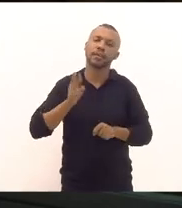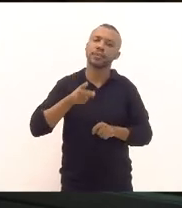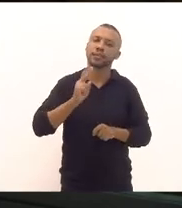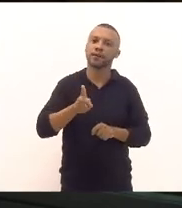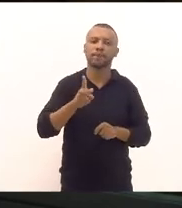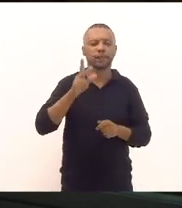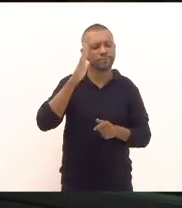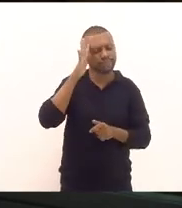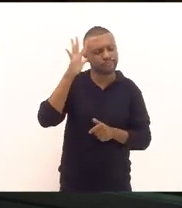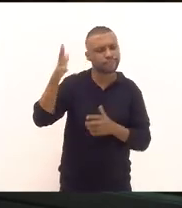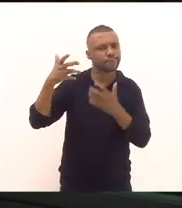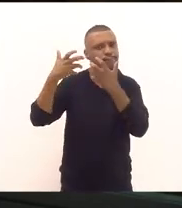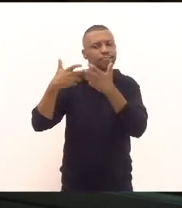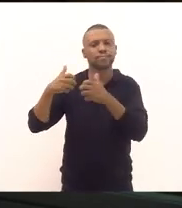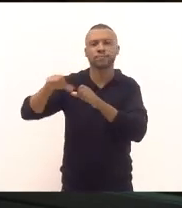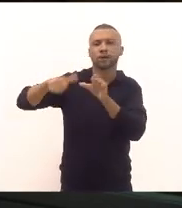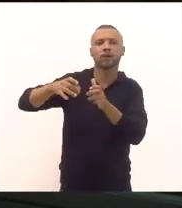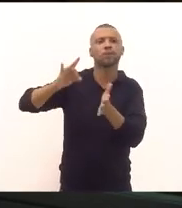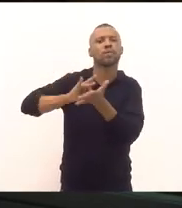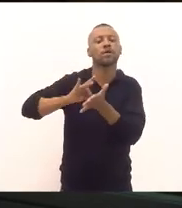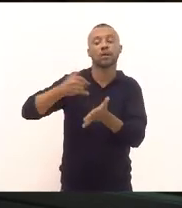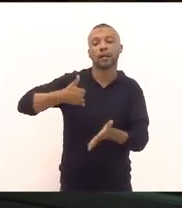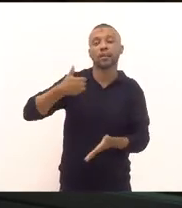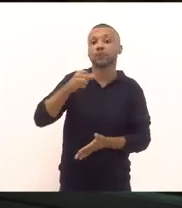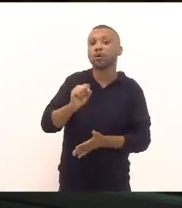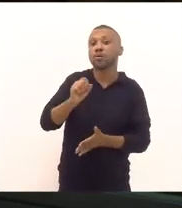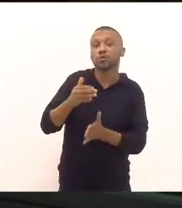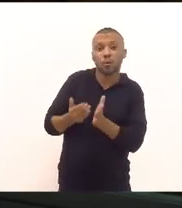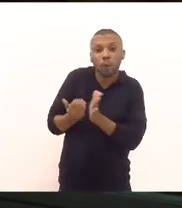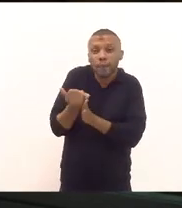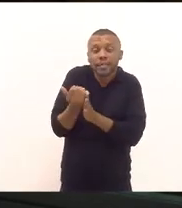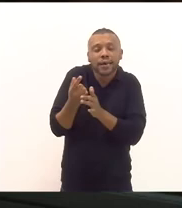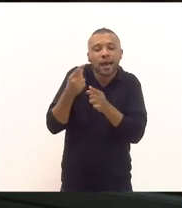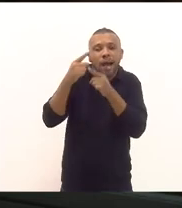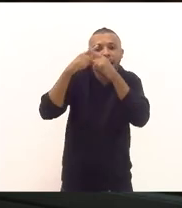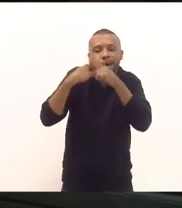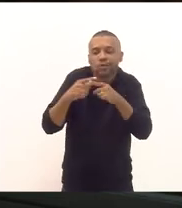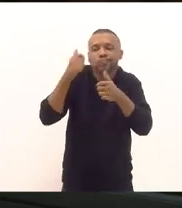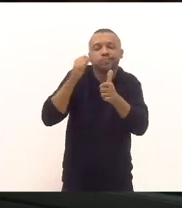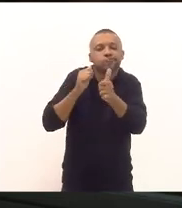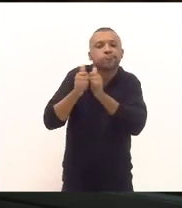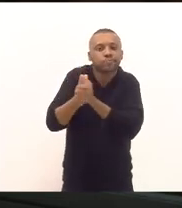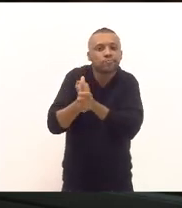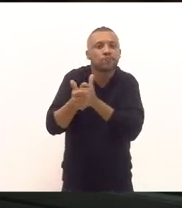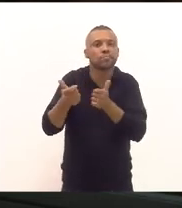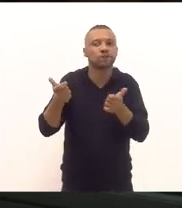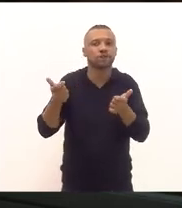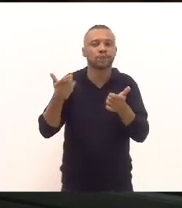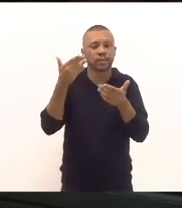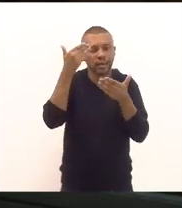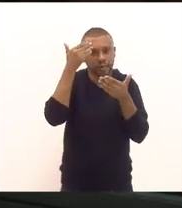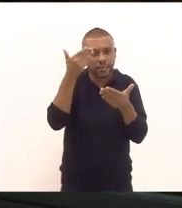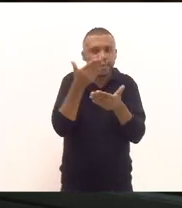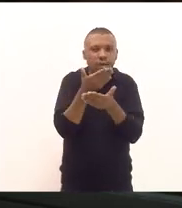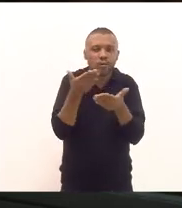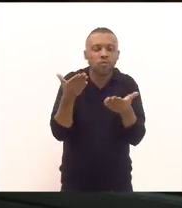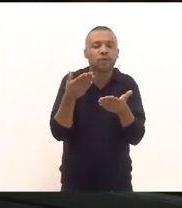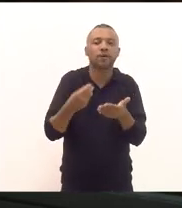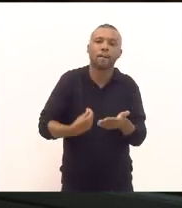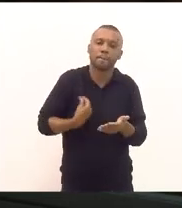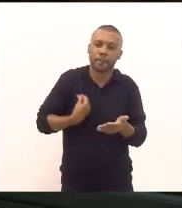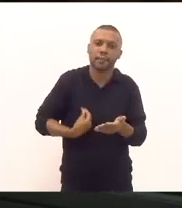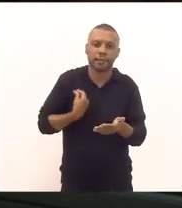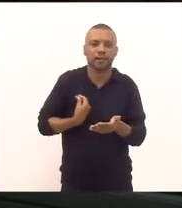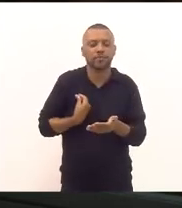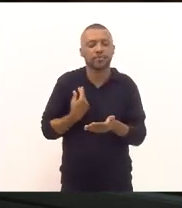meus sonhos desde meus oito anos de idade quando eu comecei a jogar futebol o e agradecer a todos que estão presentes